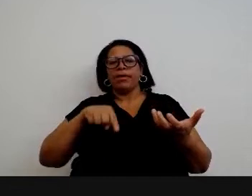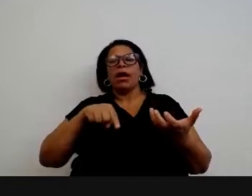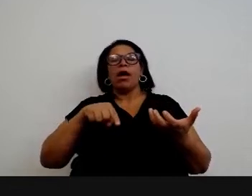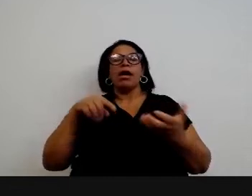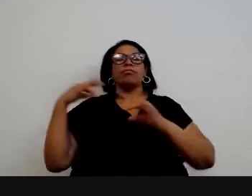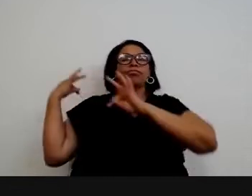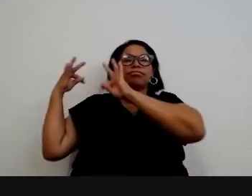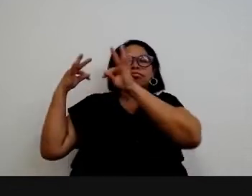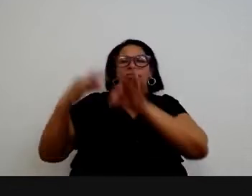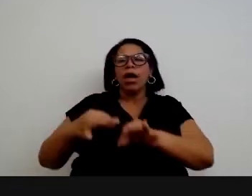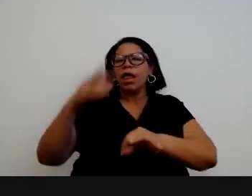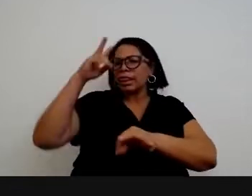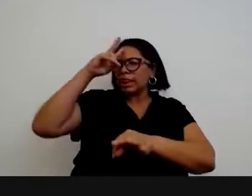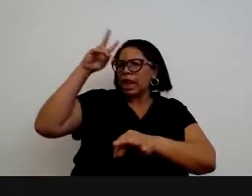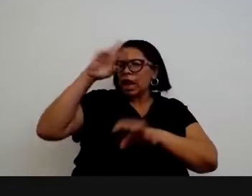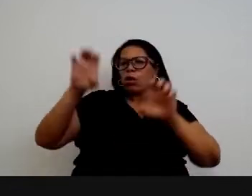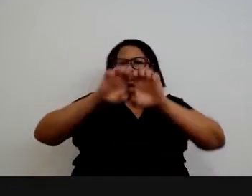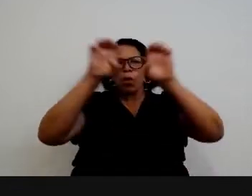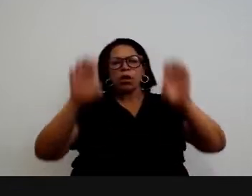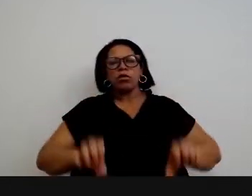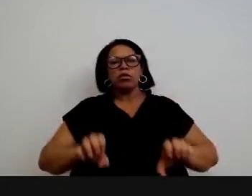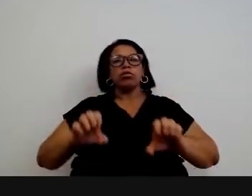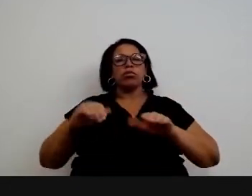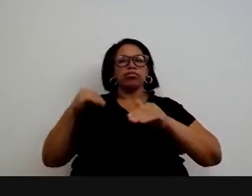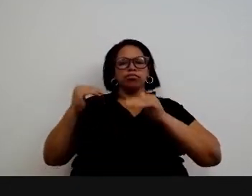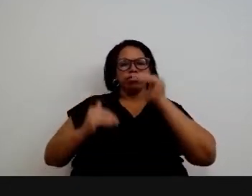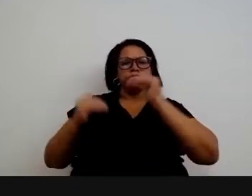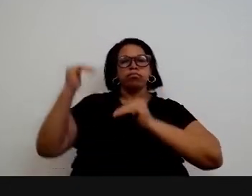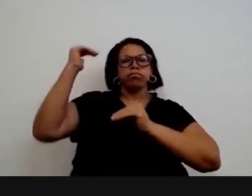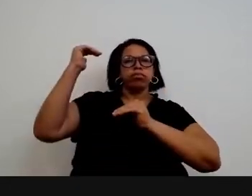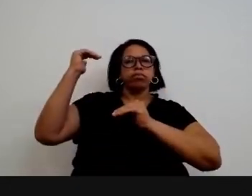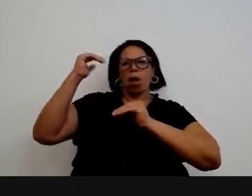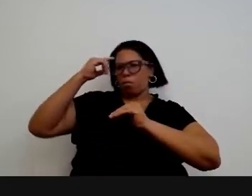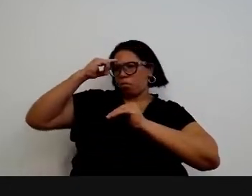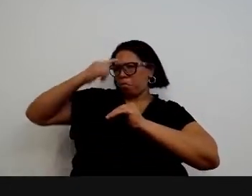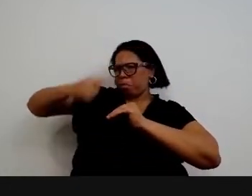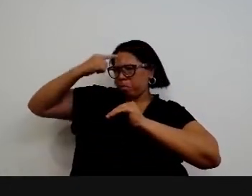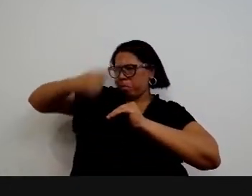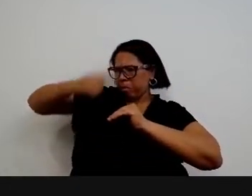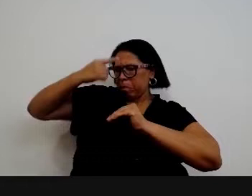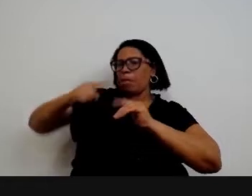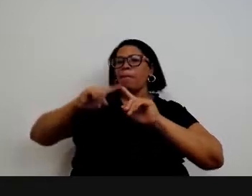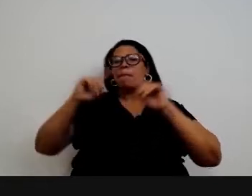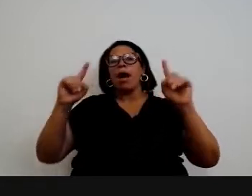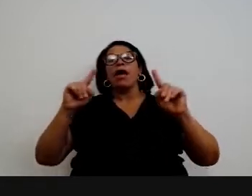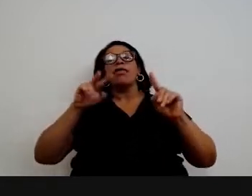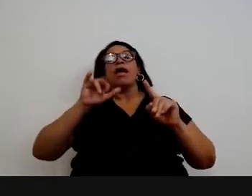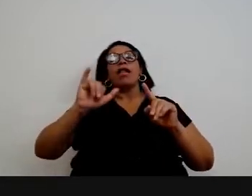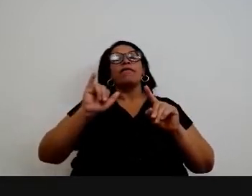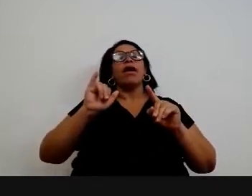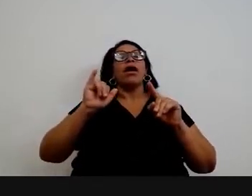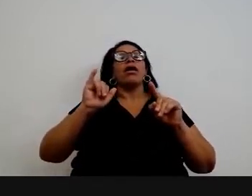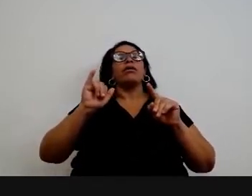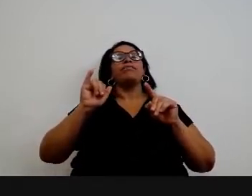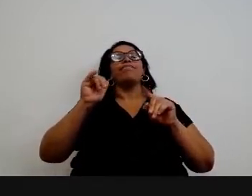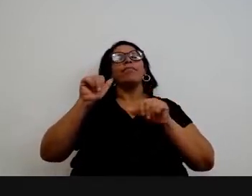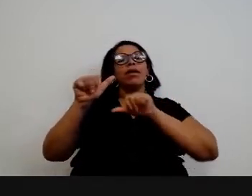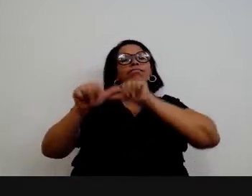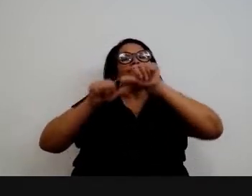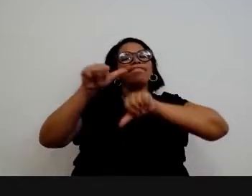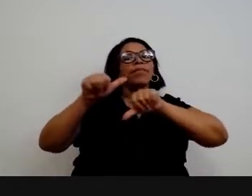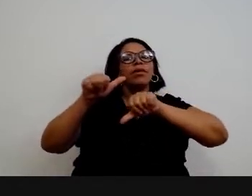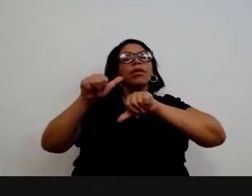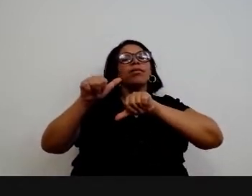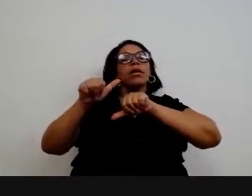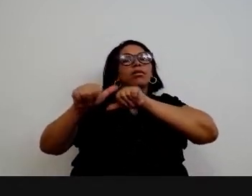que tradicionalmente tem uma estrutura hierárquica, ele vai, e autoritária até, ele vai aprendendo a se